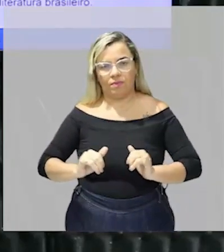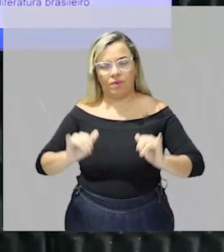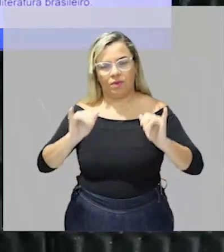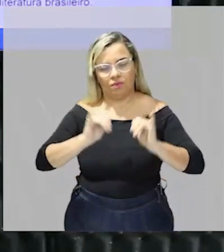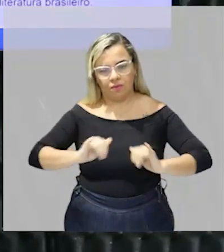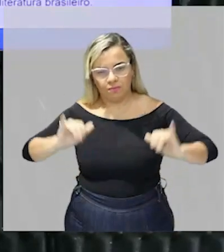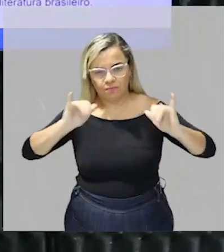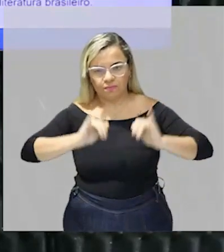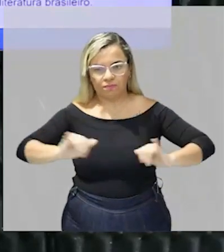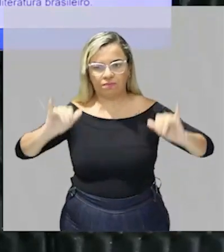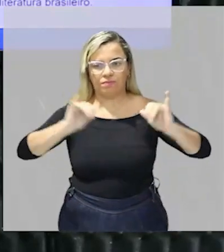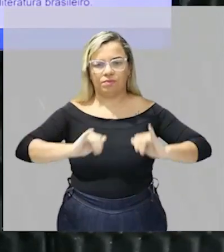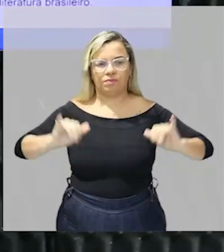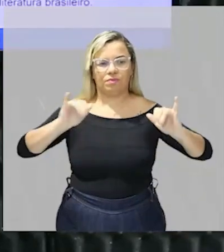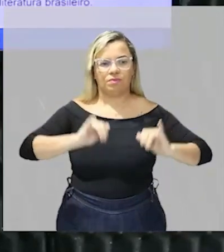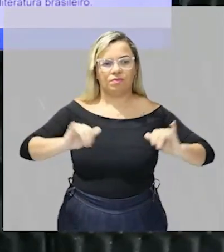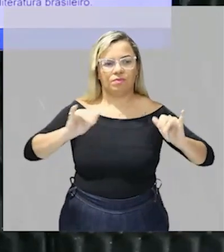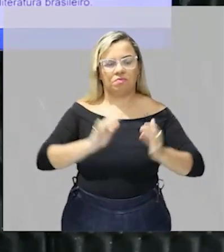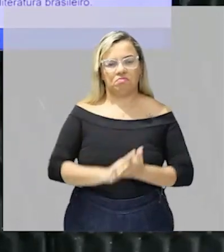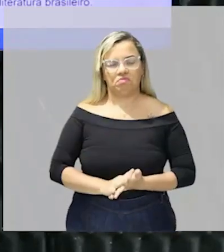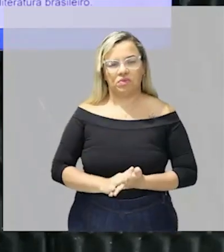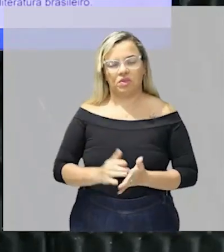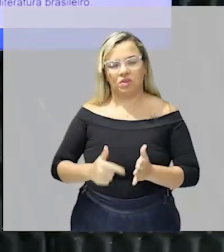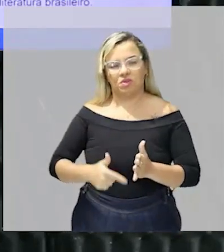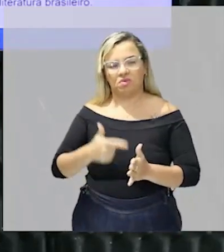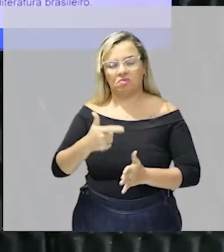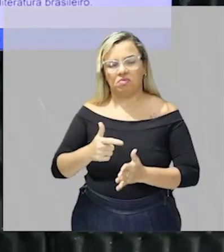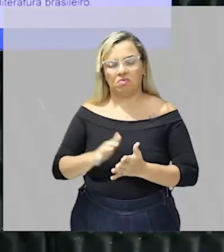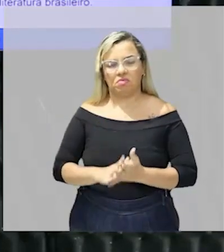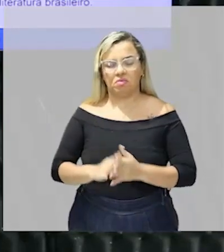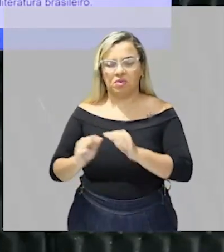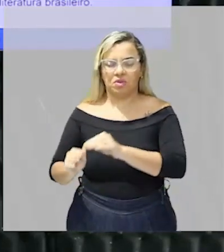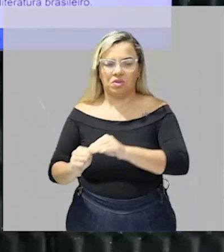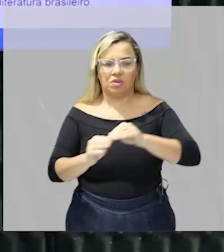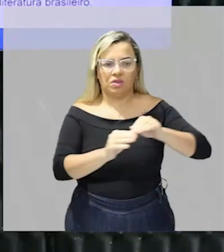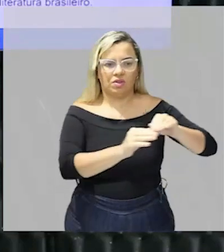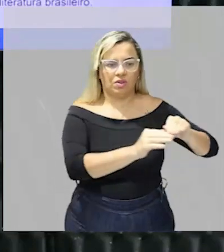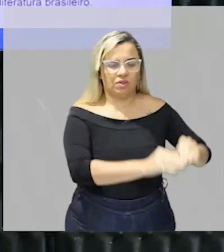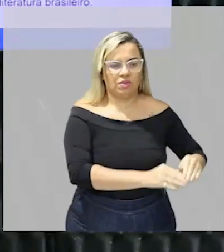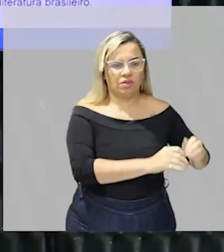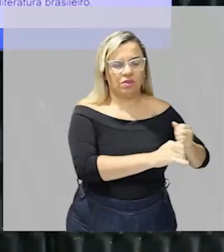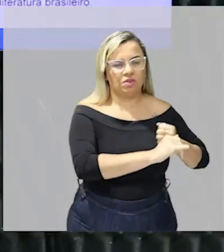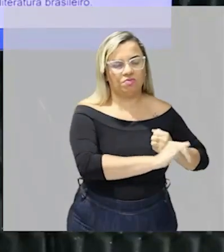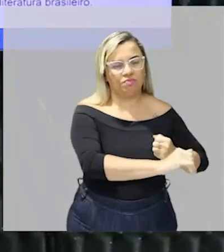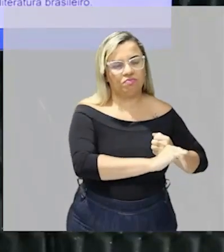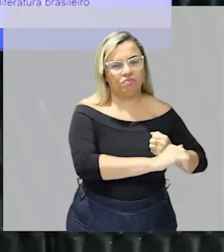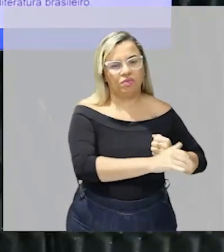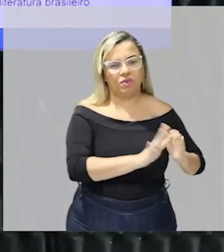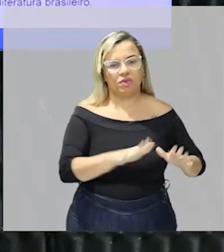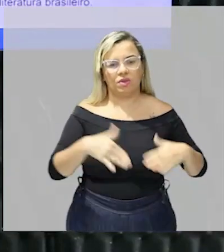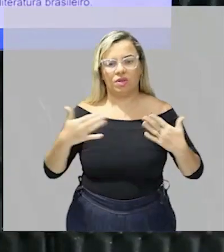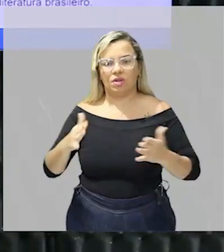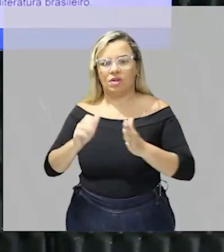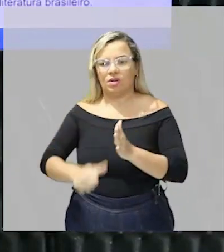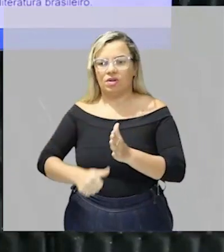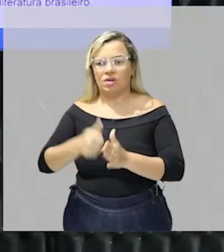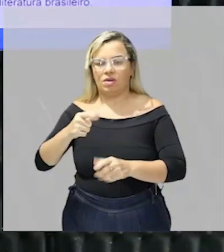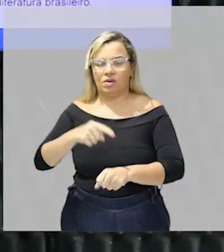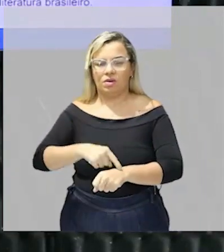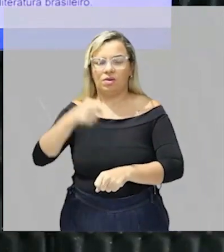relações, informes, e tem deixado em segundo plano as crônicas. Então o que ele está colocando aqui no primeiro momento? Está dizendo,